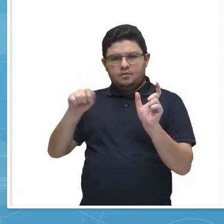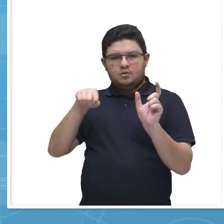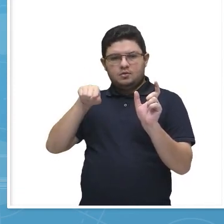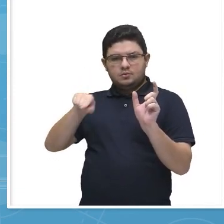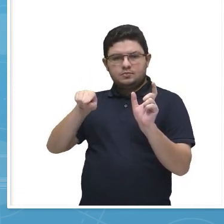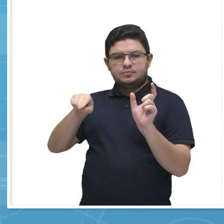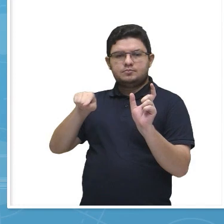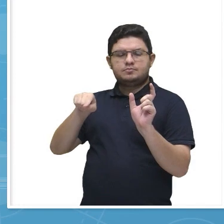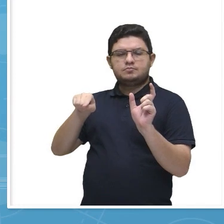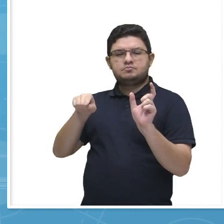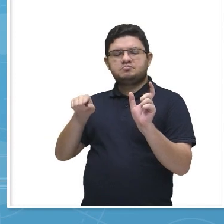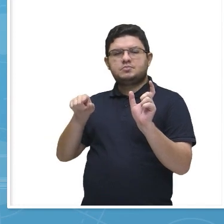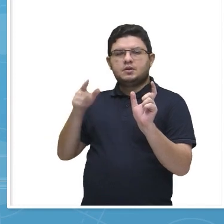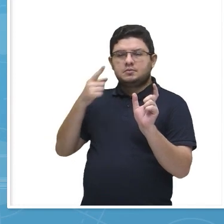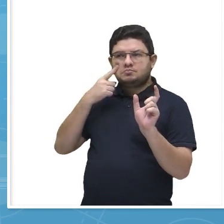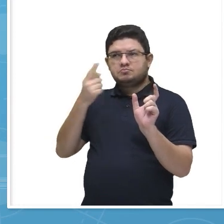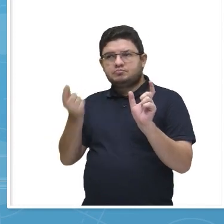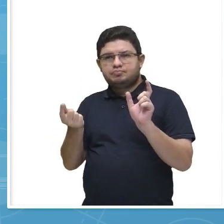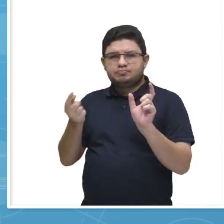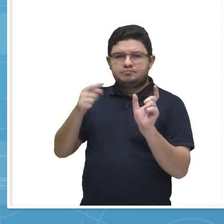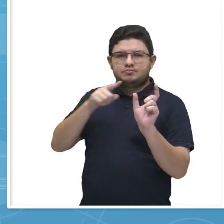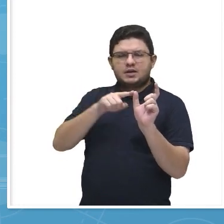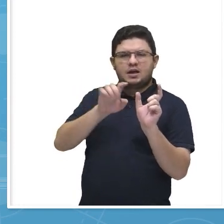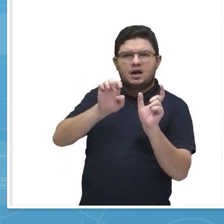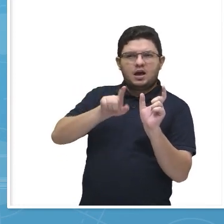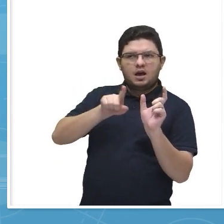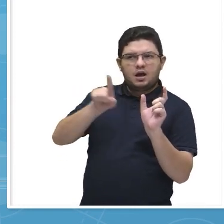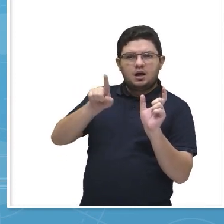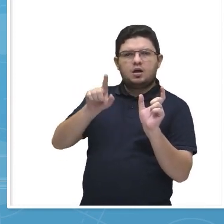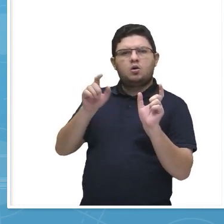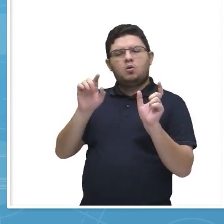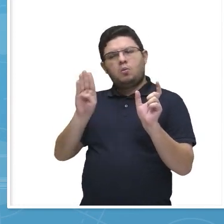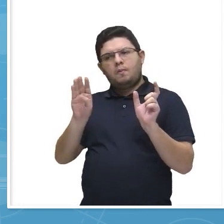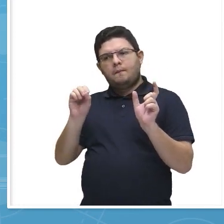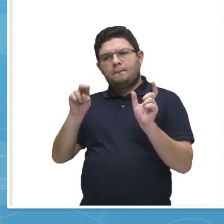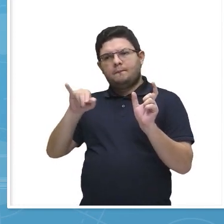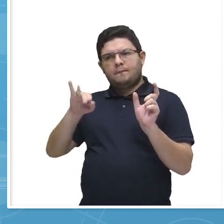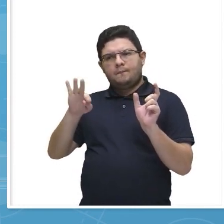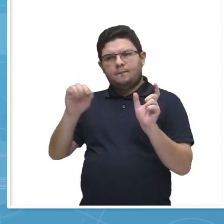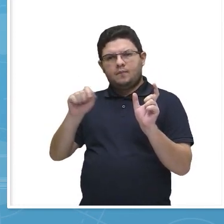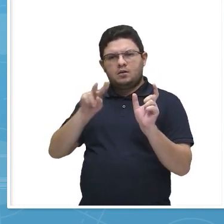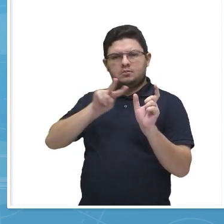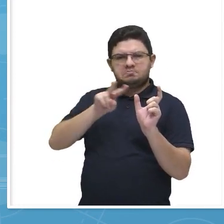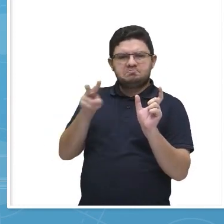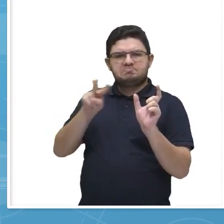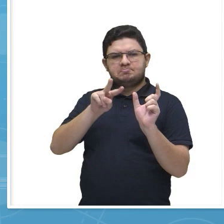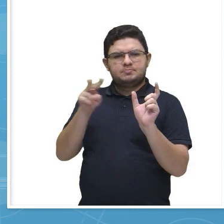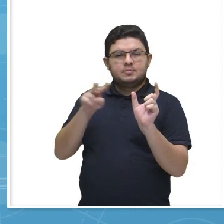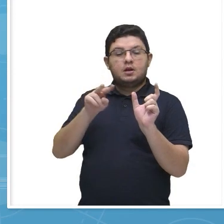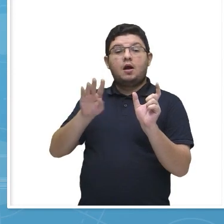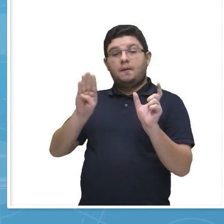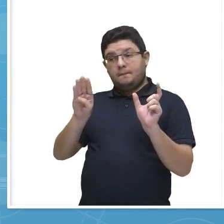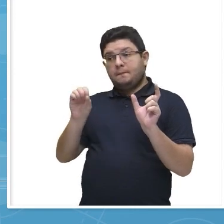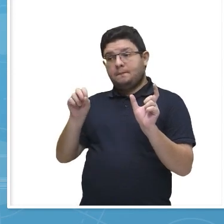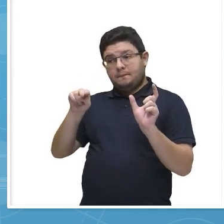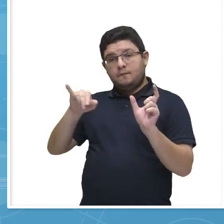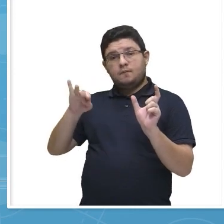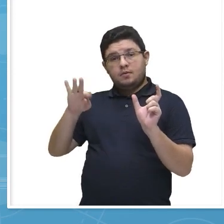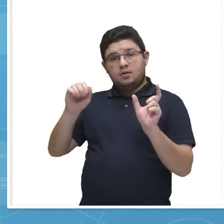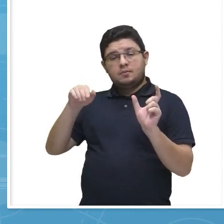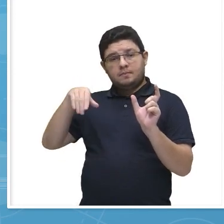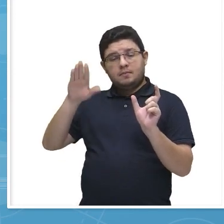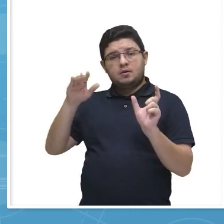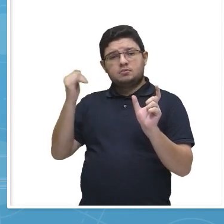É ou bonita? Perceba que aqui a palavra bonita é mais importante.